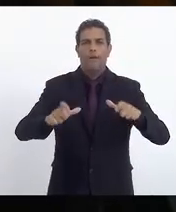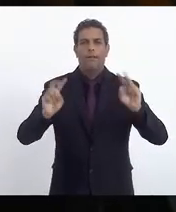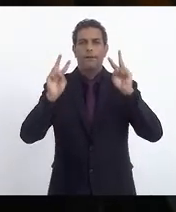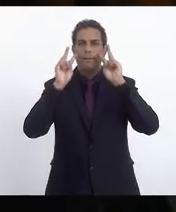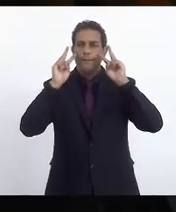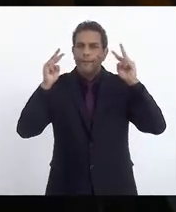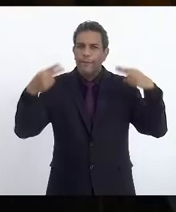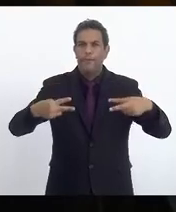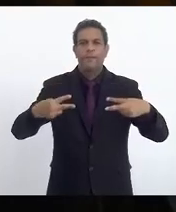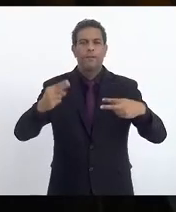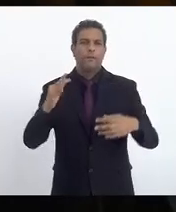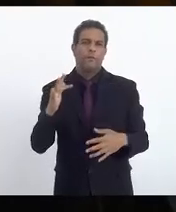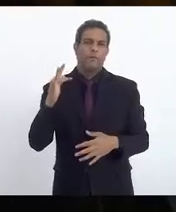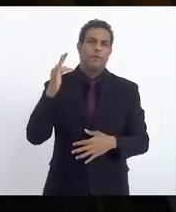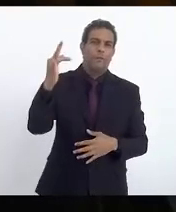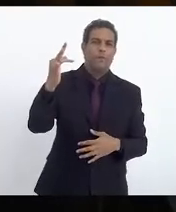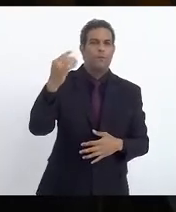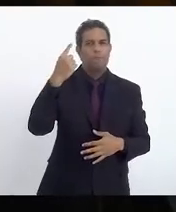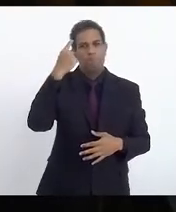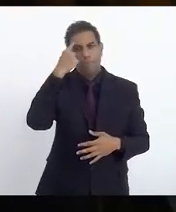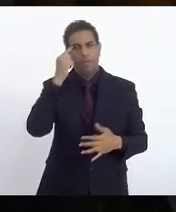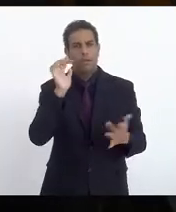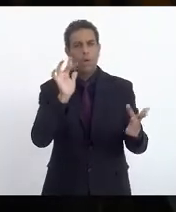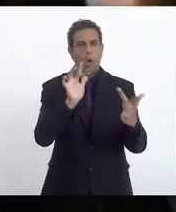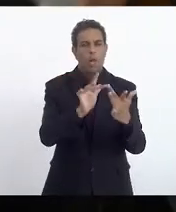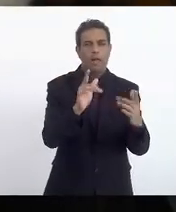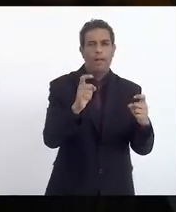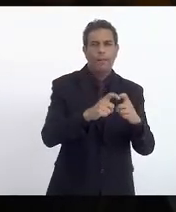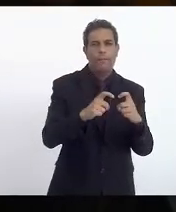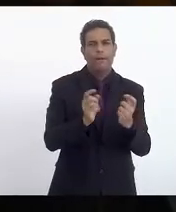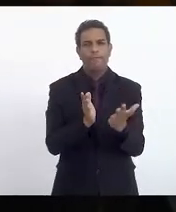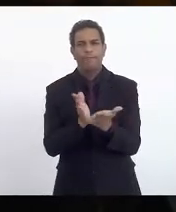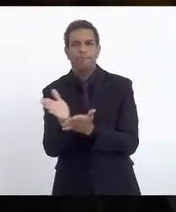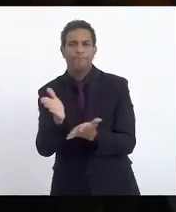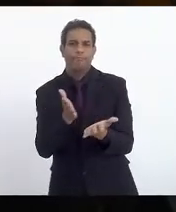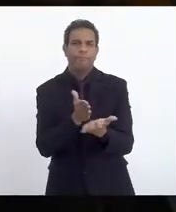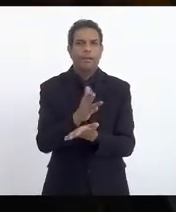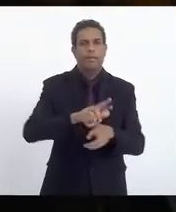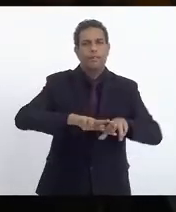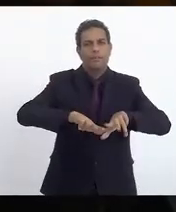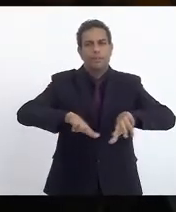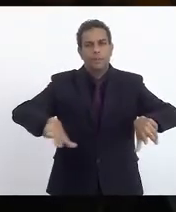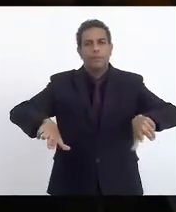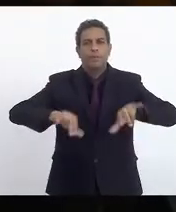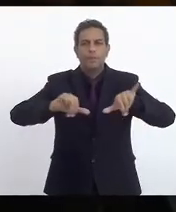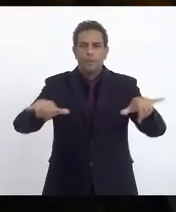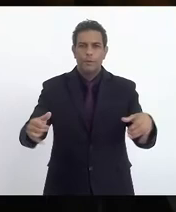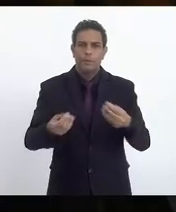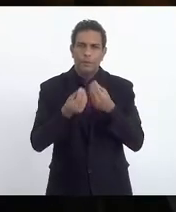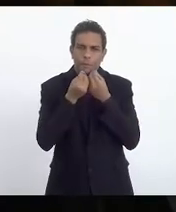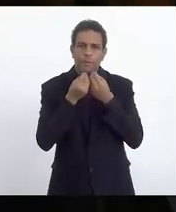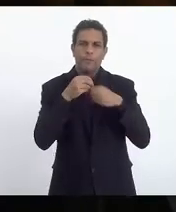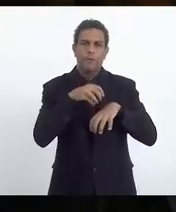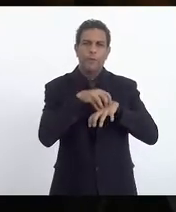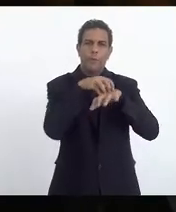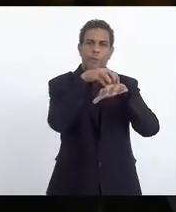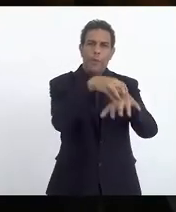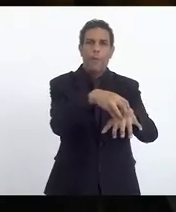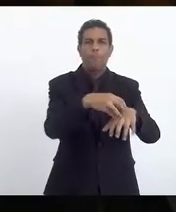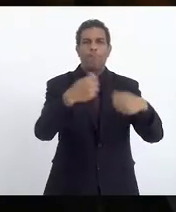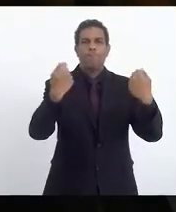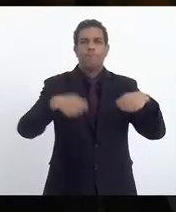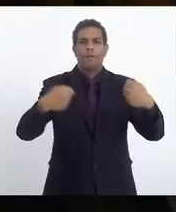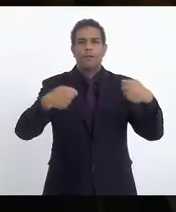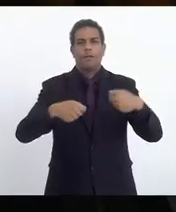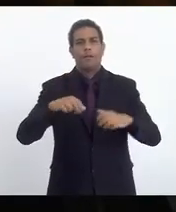rotineiramente seja eventualmente para uma consulta médica seja enfim para qualquer atividade é que a pessoa tem